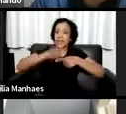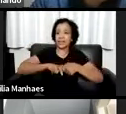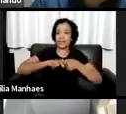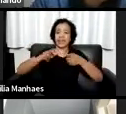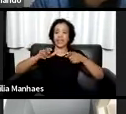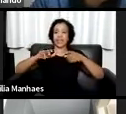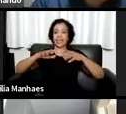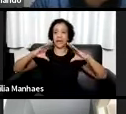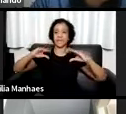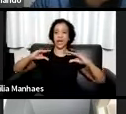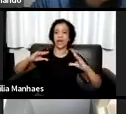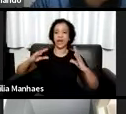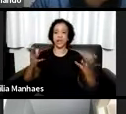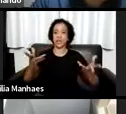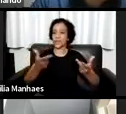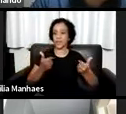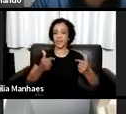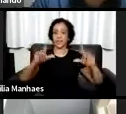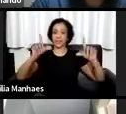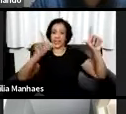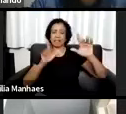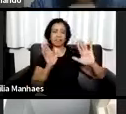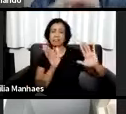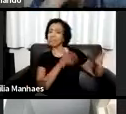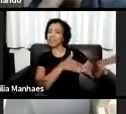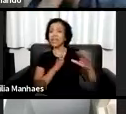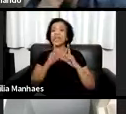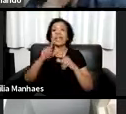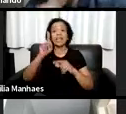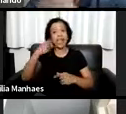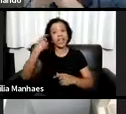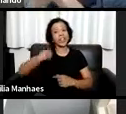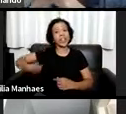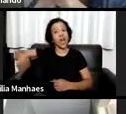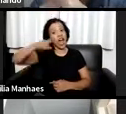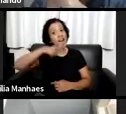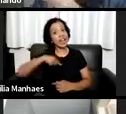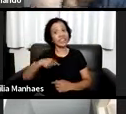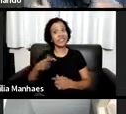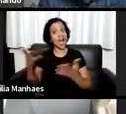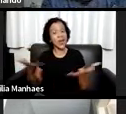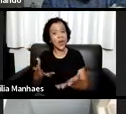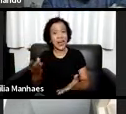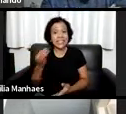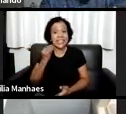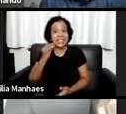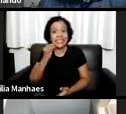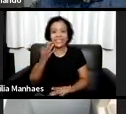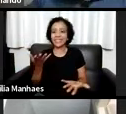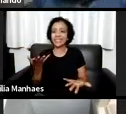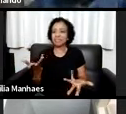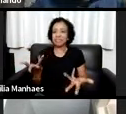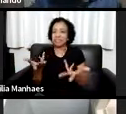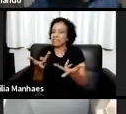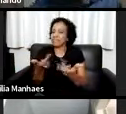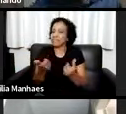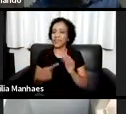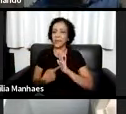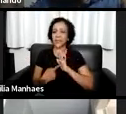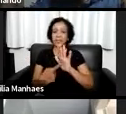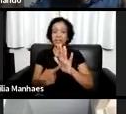nós. Pois agora nós estamos tendo uma oportunidade extraordinária de provar na prática que, ainda que as